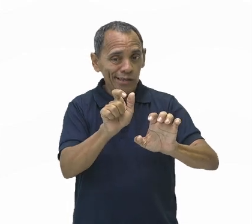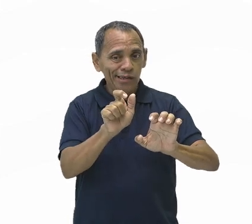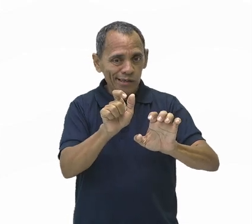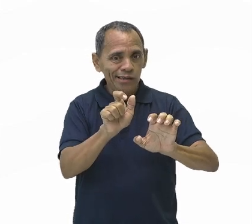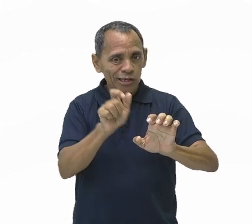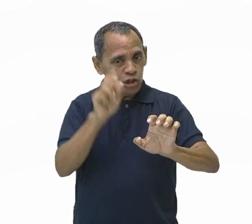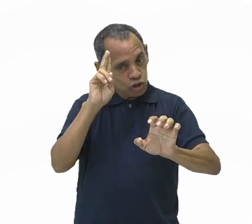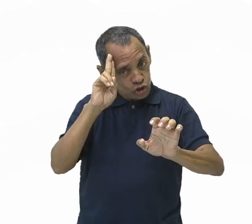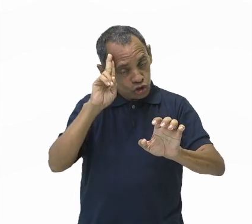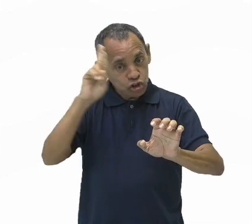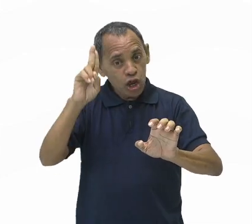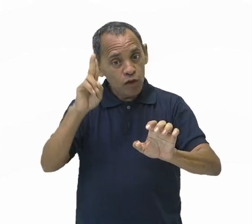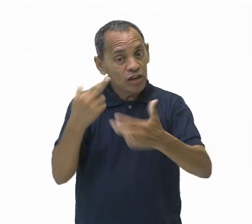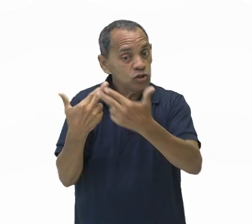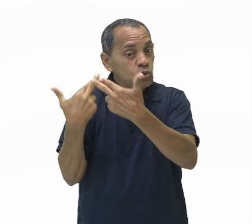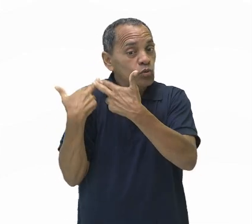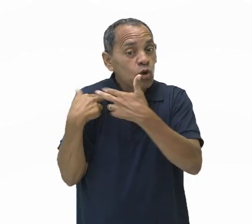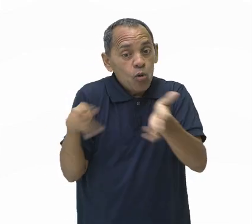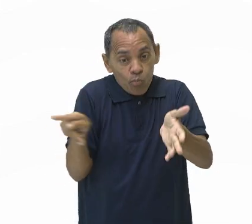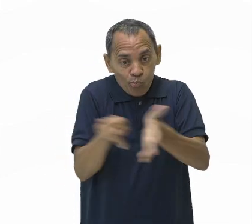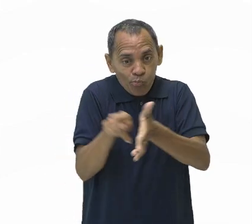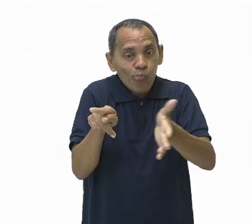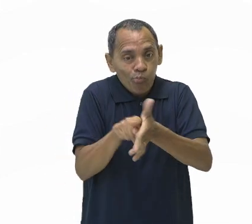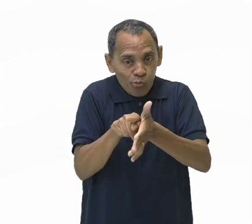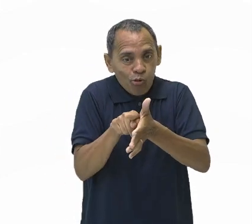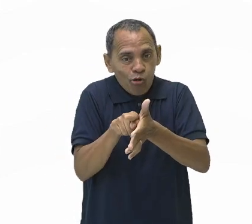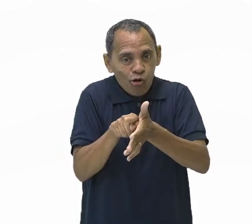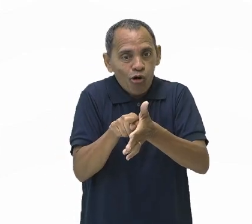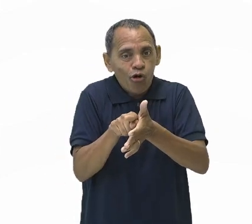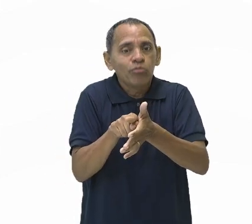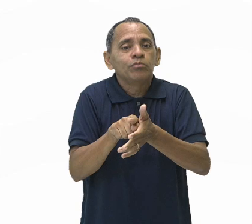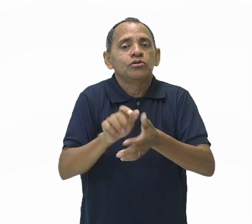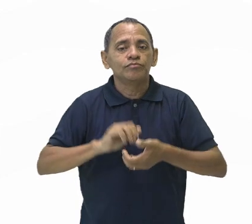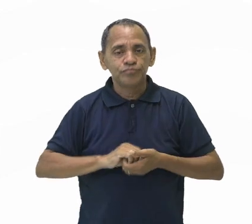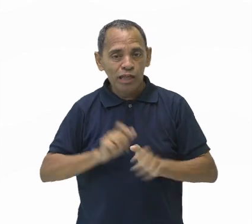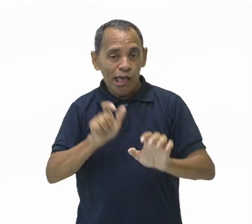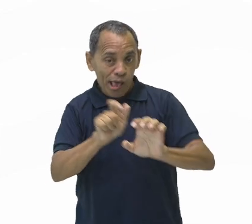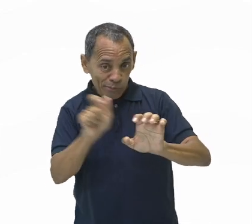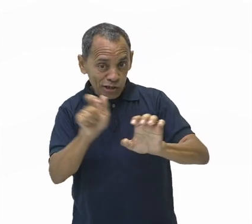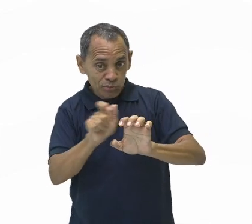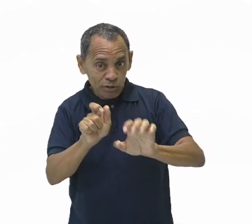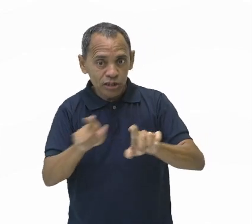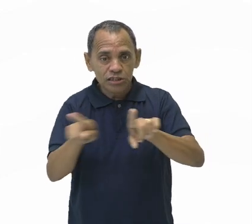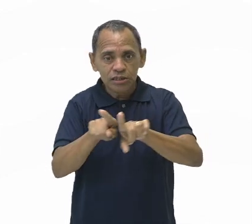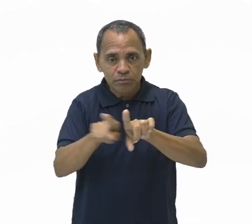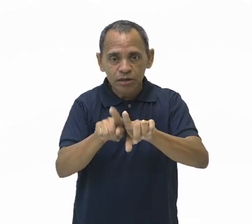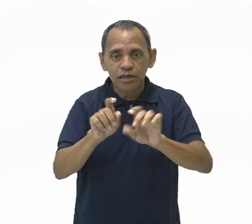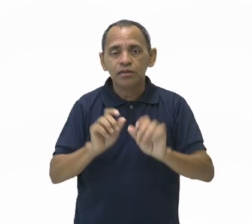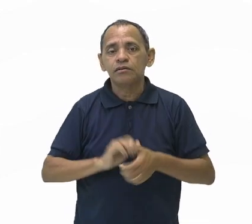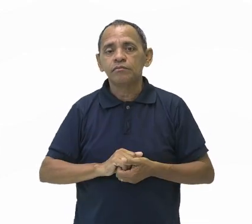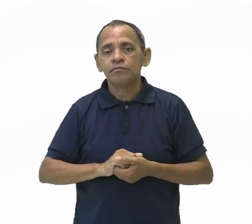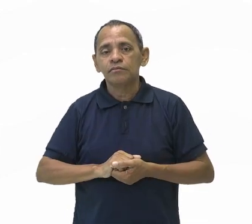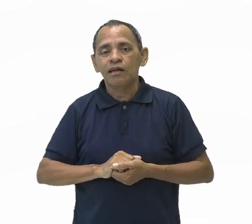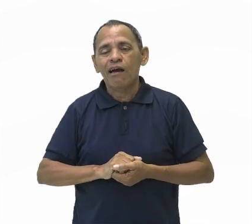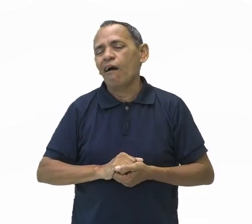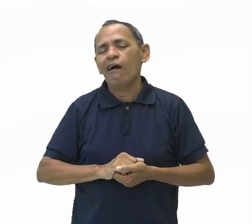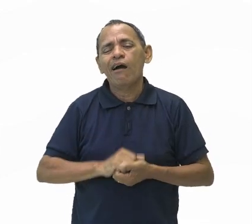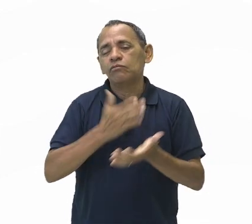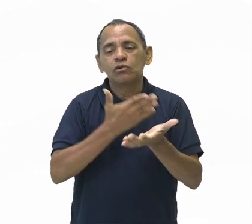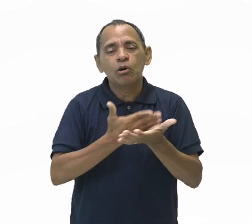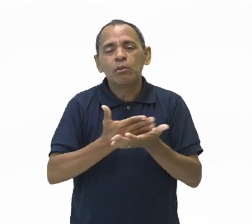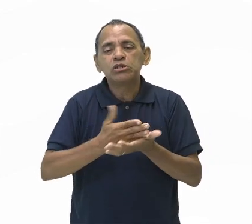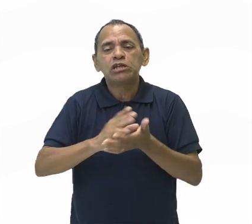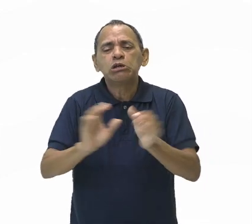dono do seu próprio negócio, existe uma série de passos. Não é simplesmente assim, vou começar do nada